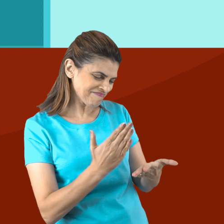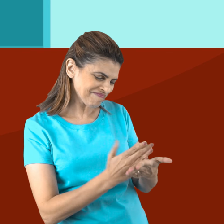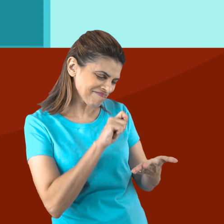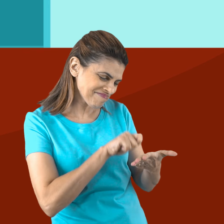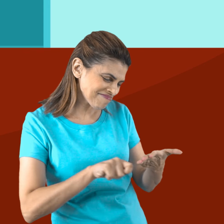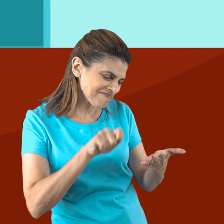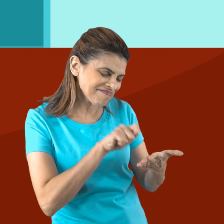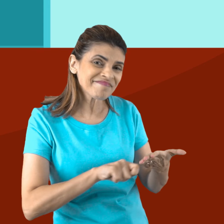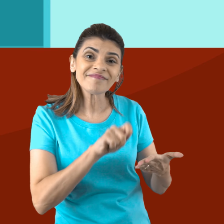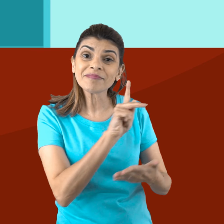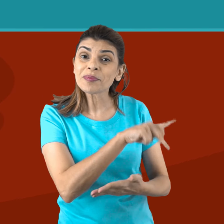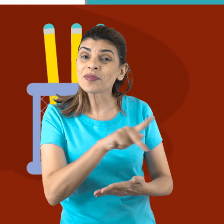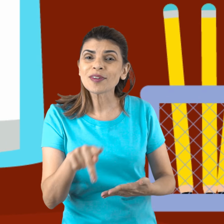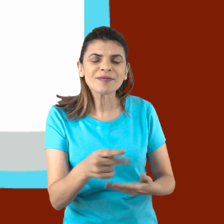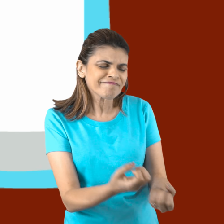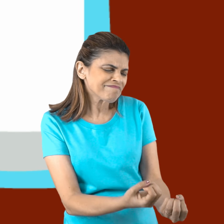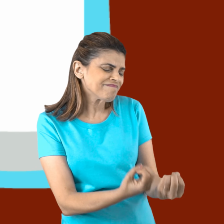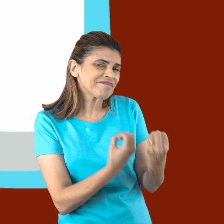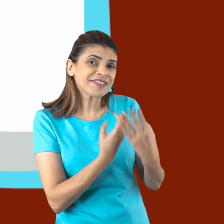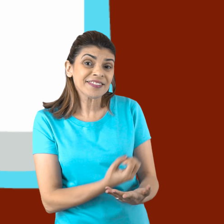caderninho Nossa mestra do